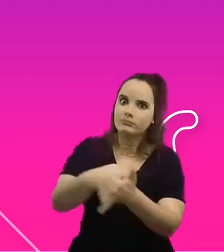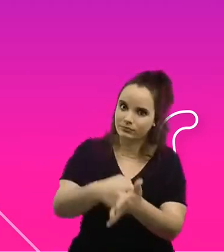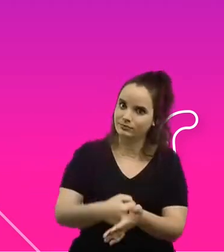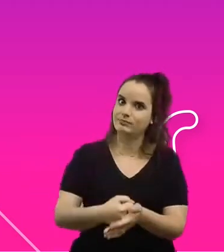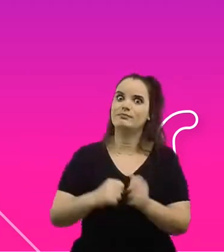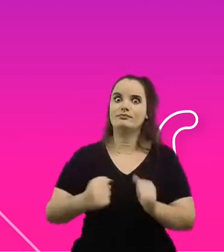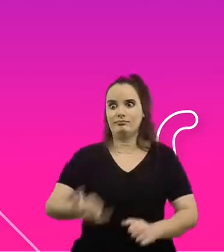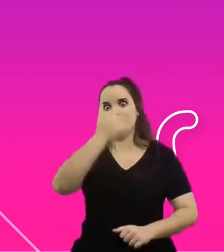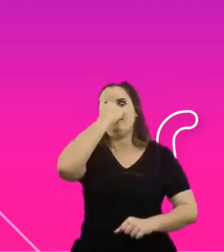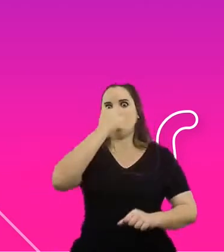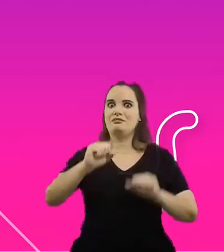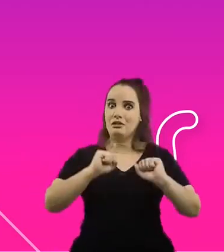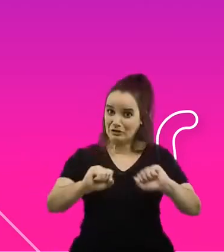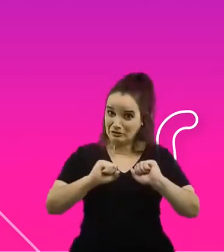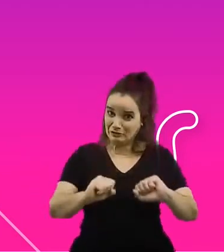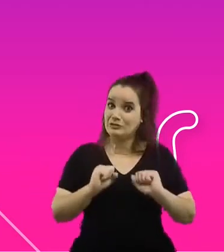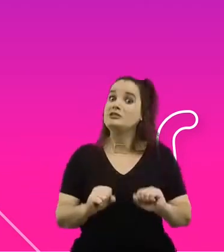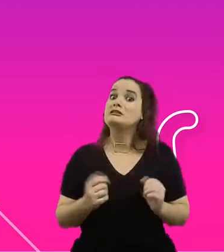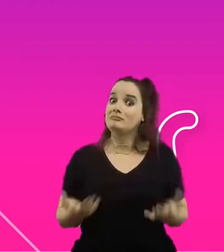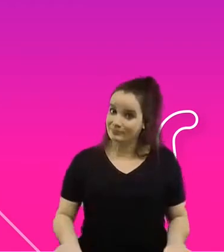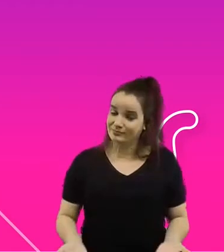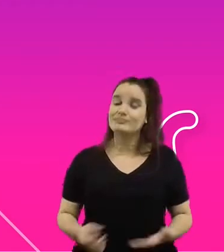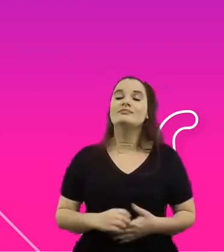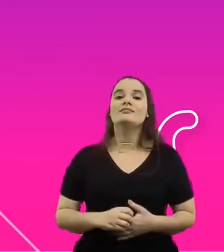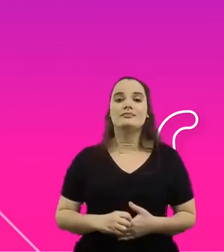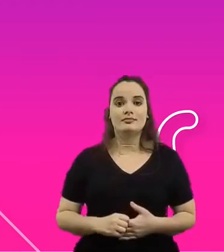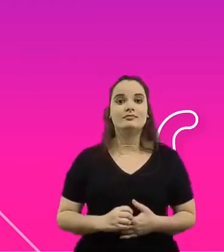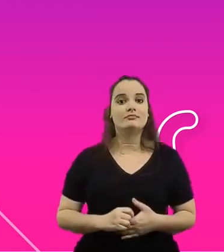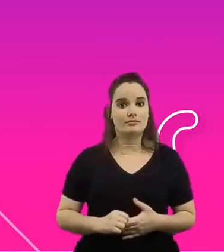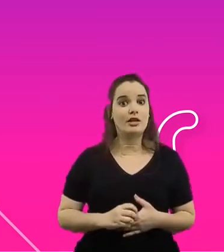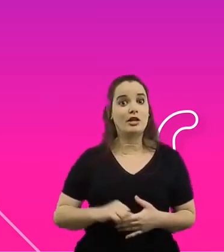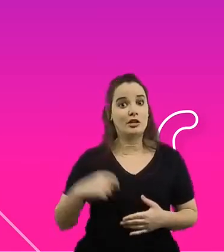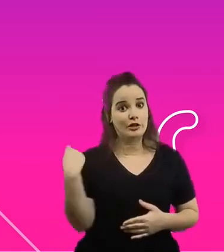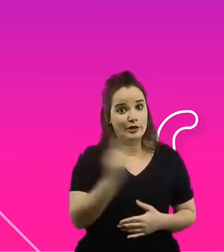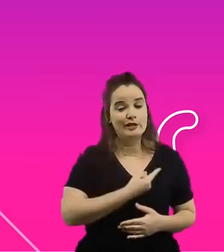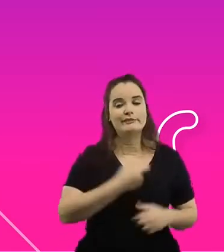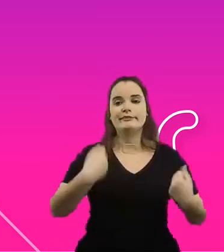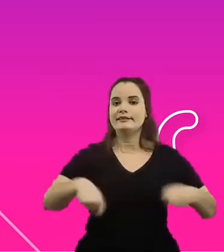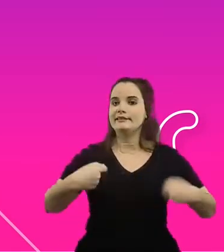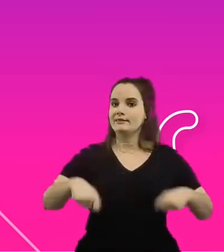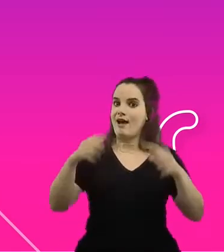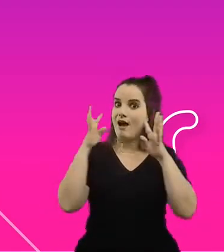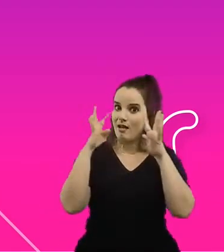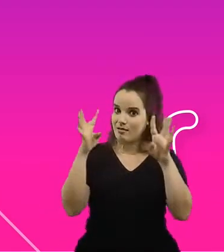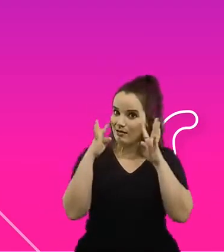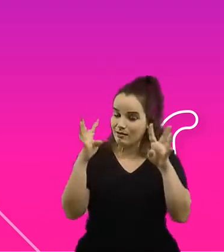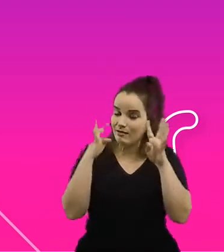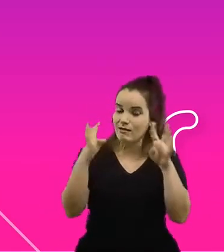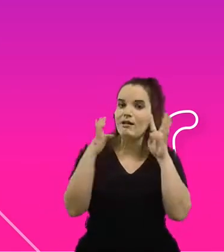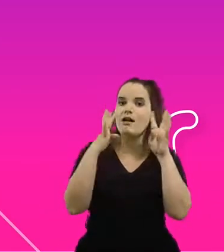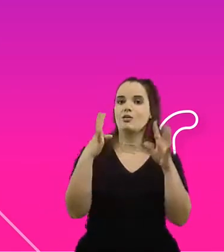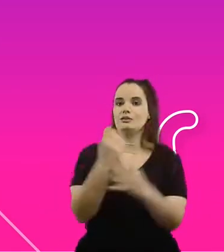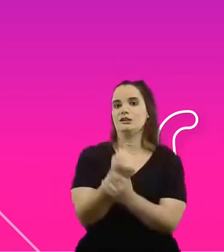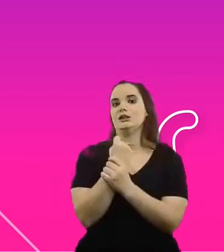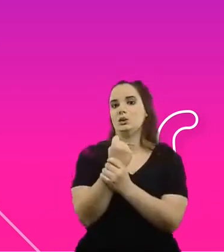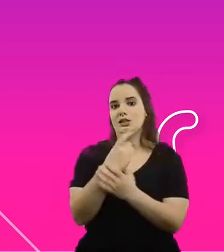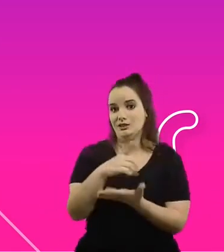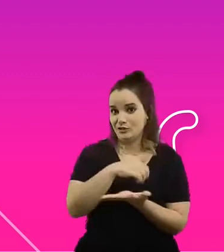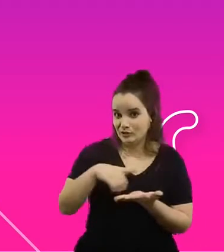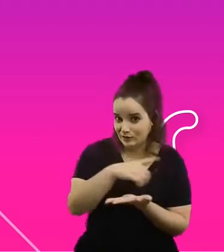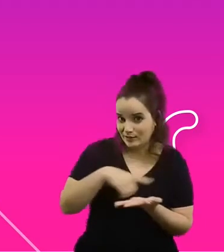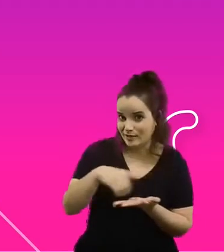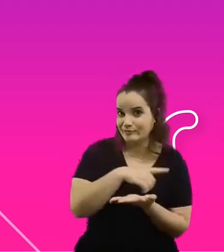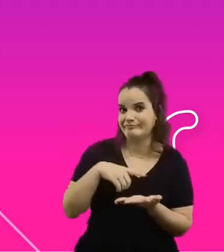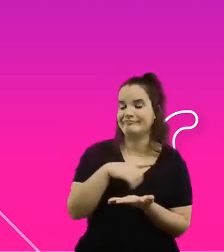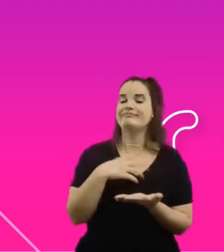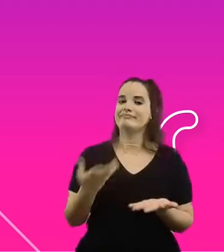é importante hoje a gente prestar atenção na nossa segurança digital, justamente para a gente estar bem preparado para essas